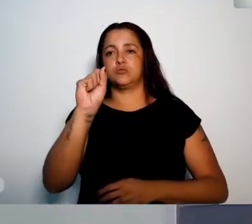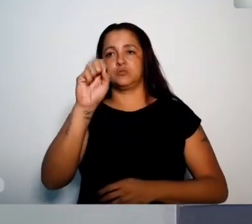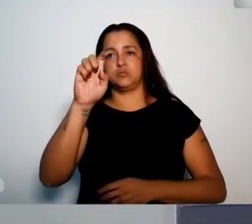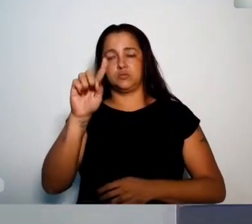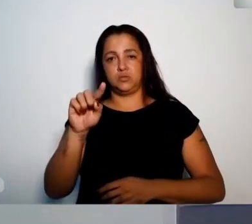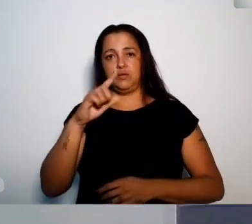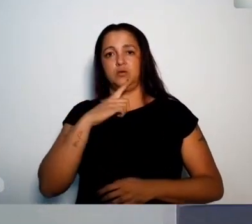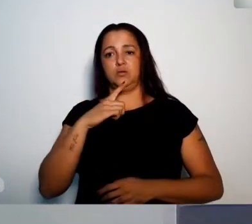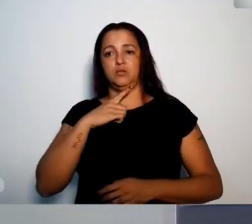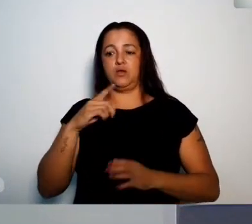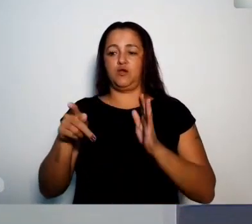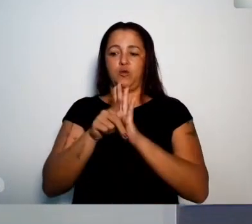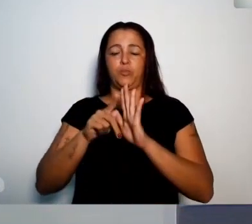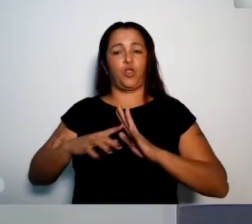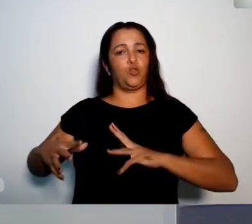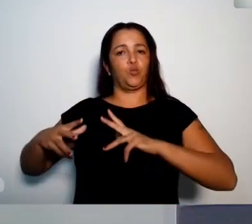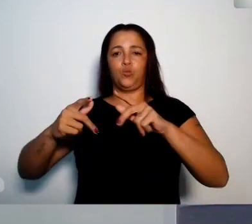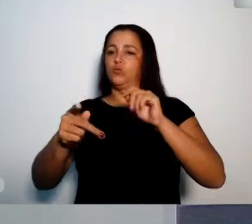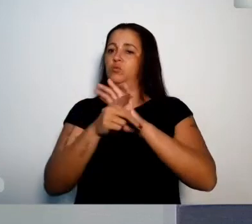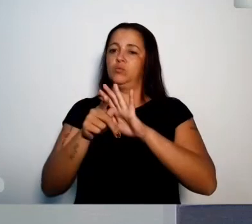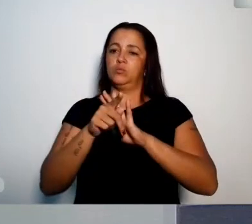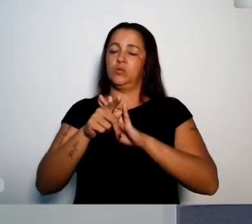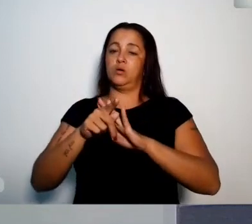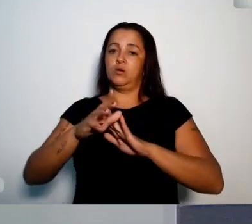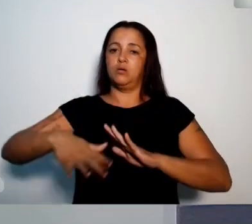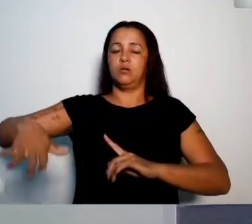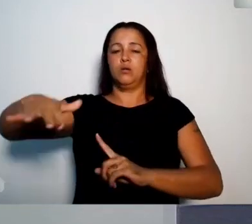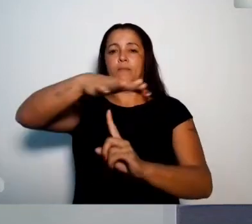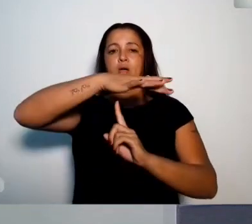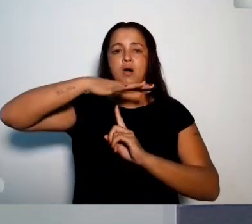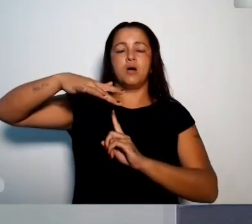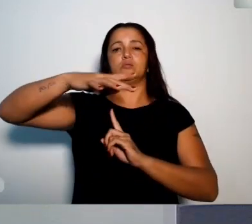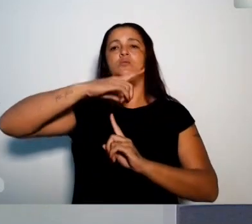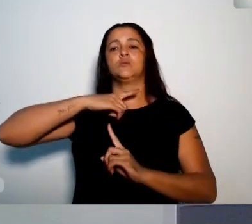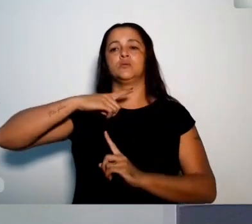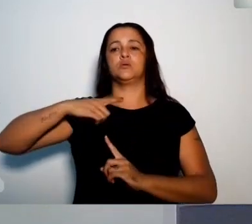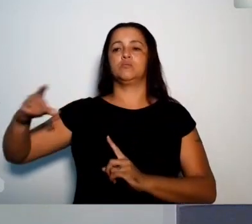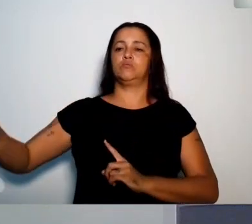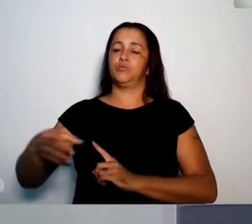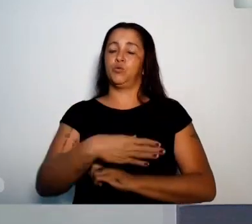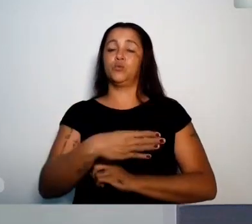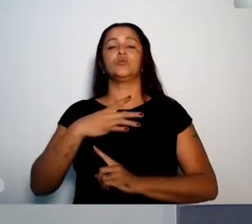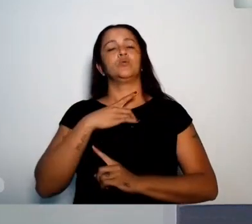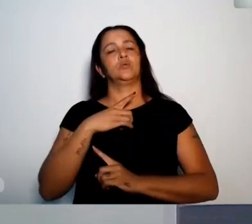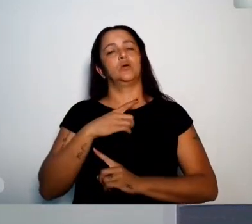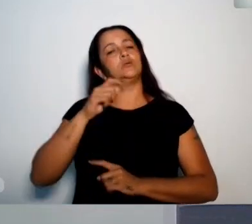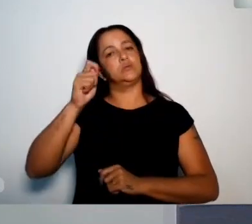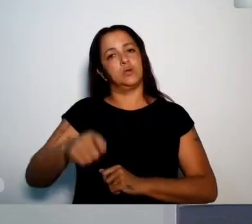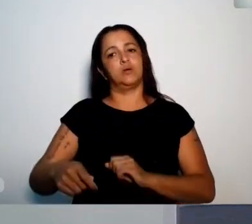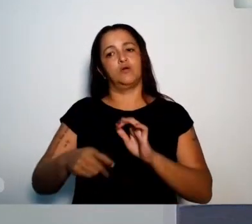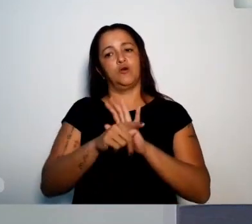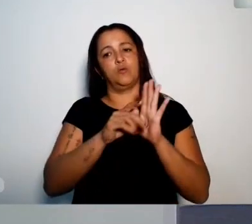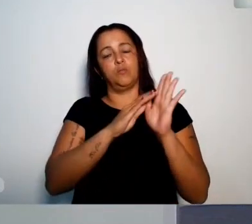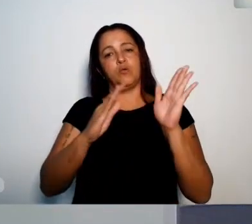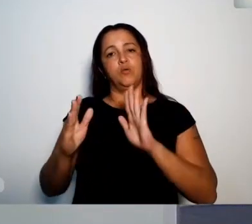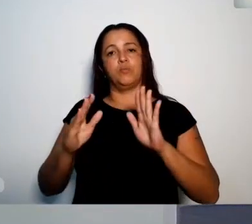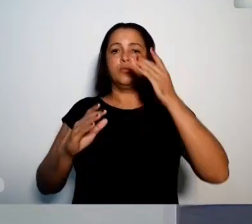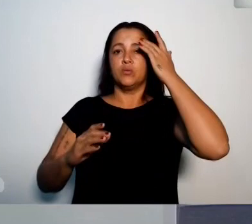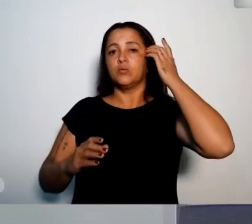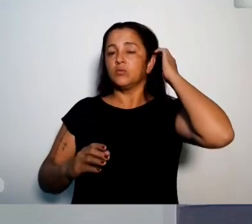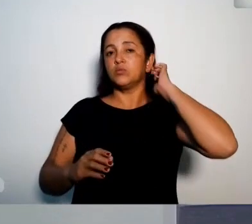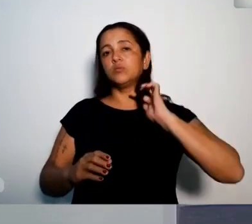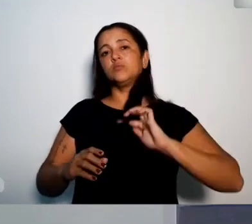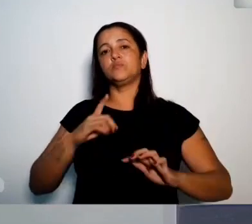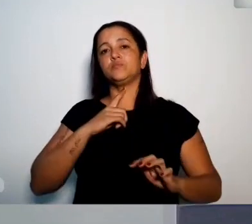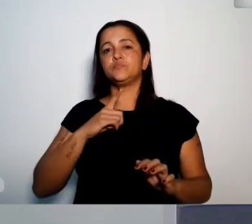todas as praças demais revitalizadas que fossem colocados bebedouro